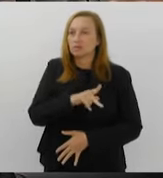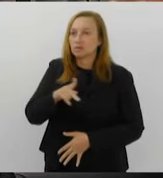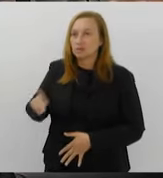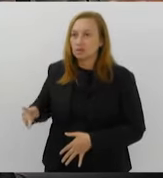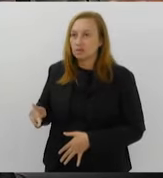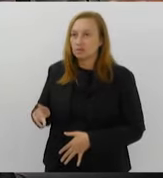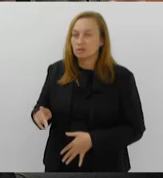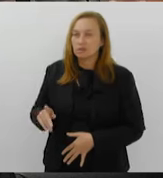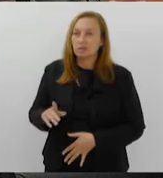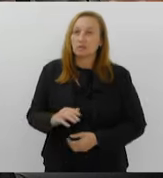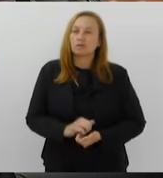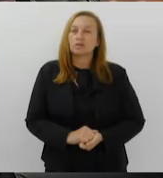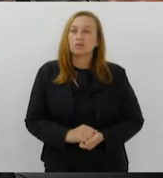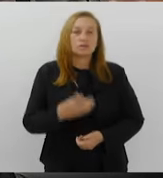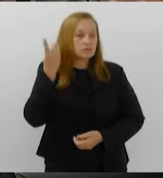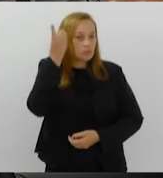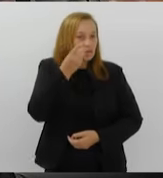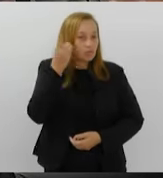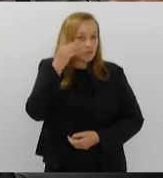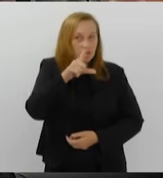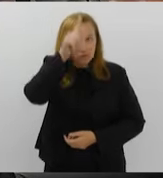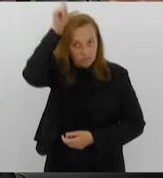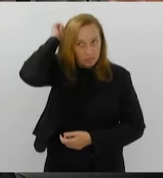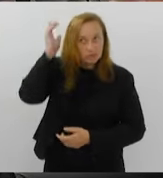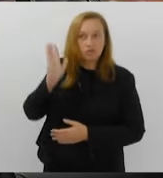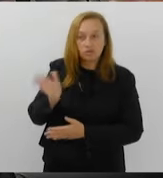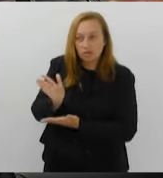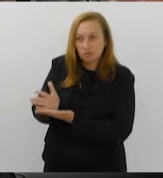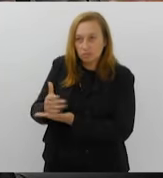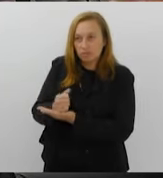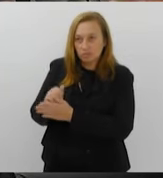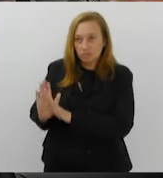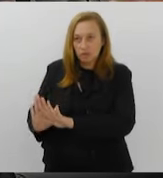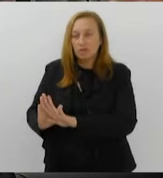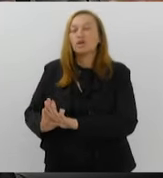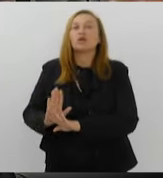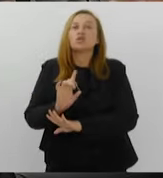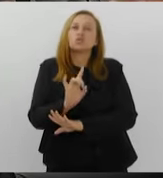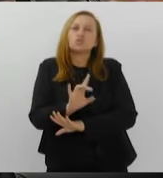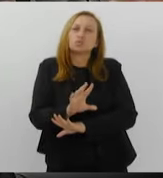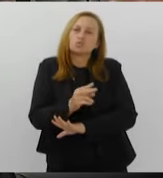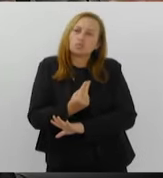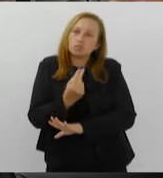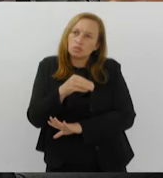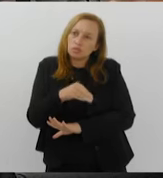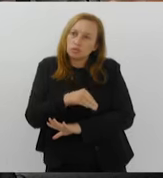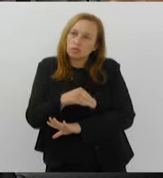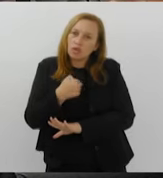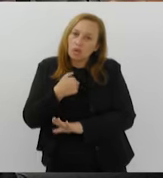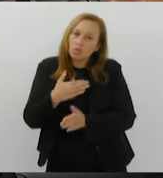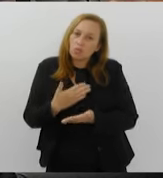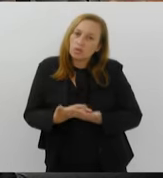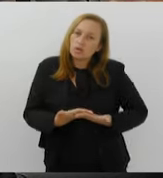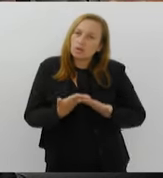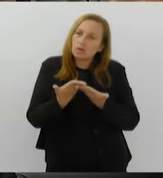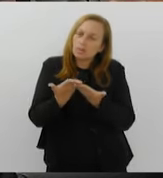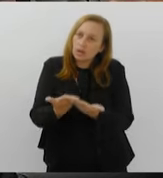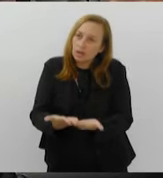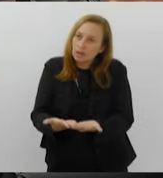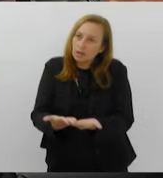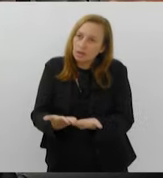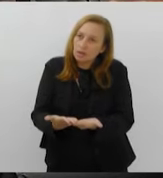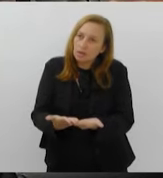Favorável. Deputado Luiz Paulo, eu já acolho aí. É o seguinte, eu encaminhei